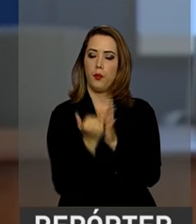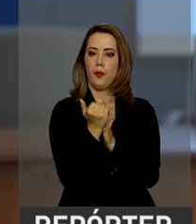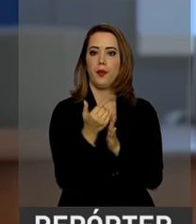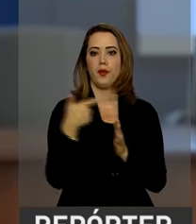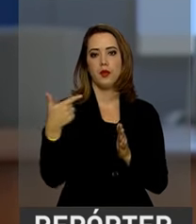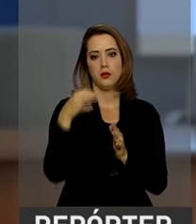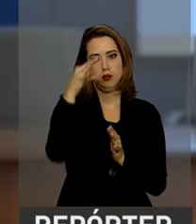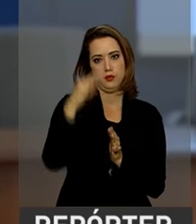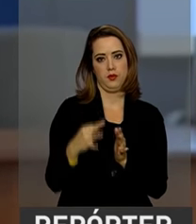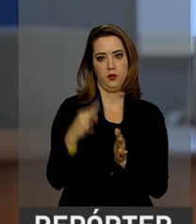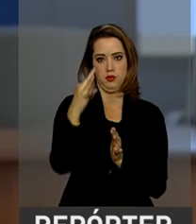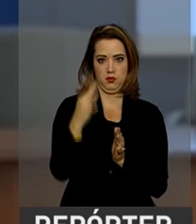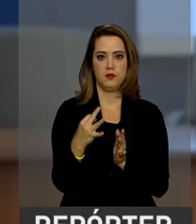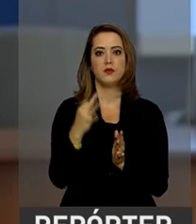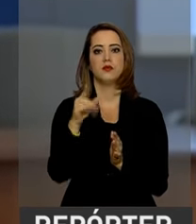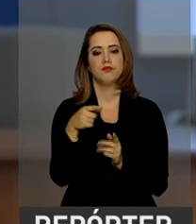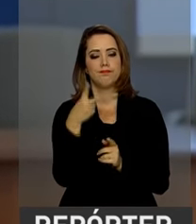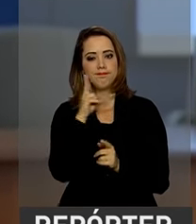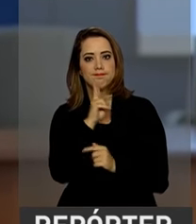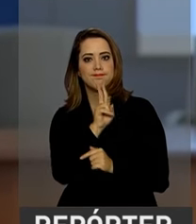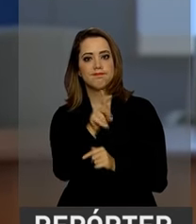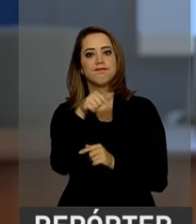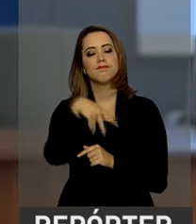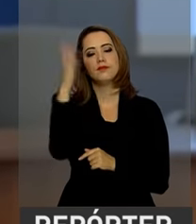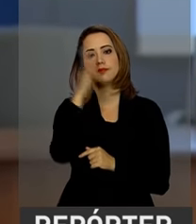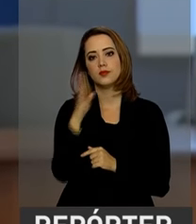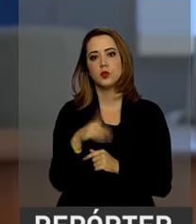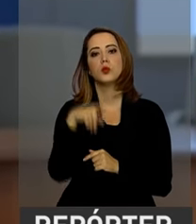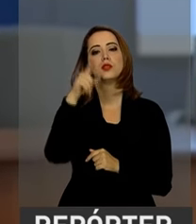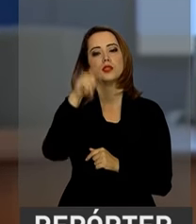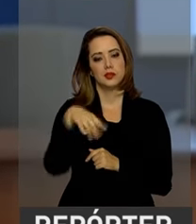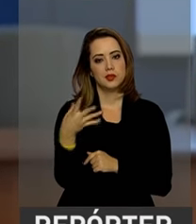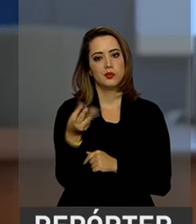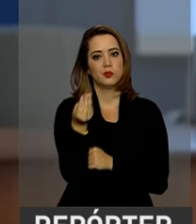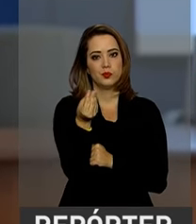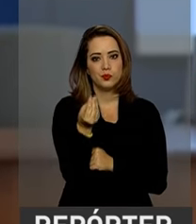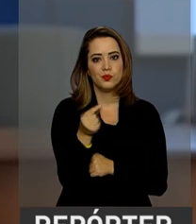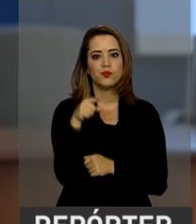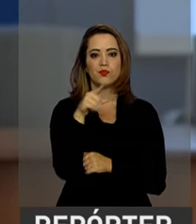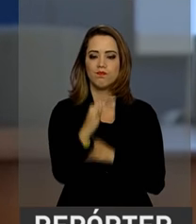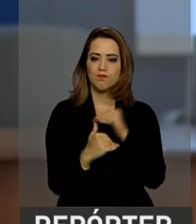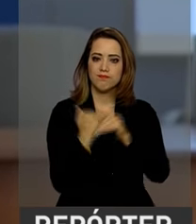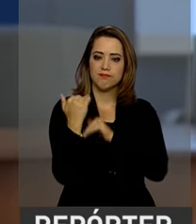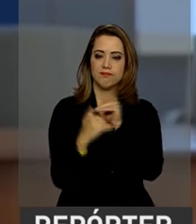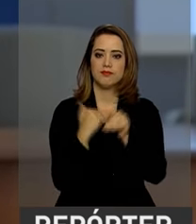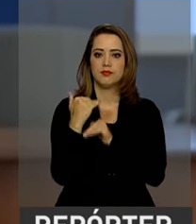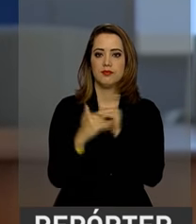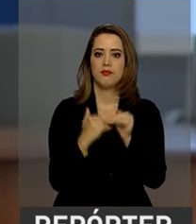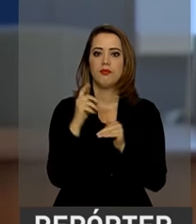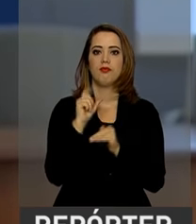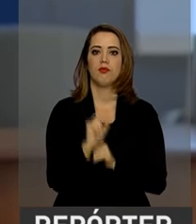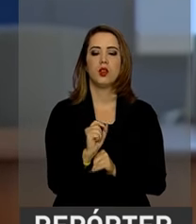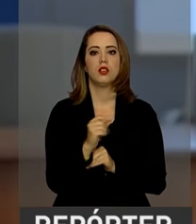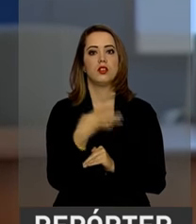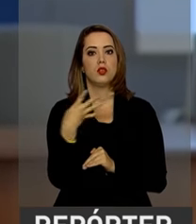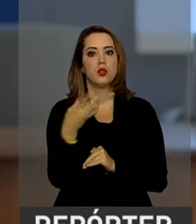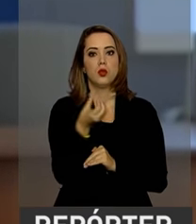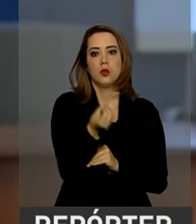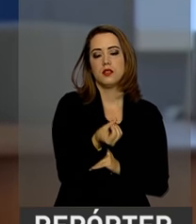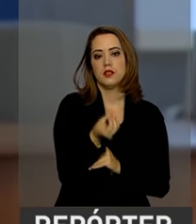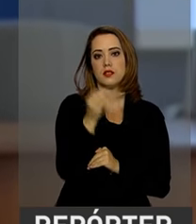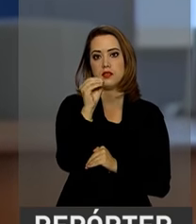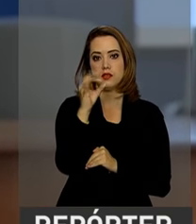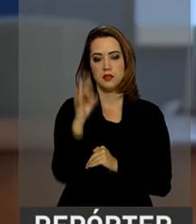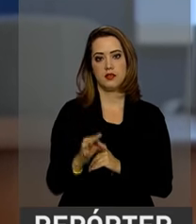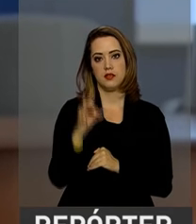2% tendo em vista o contexto nacional é muita coisa. Então, em termos de crescimento foi da ordem de 460%,